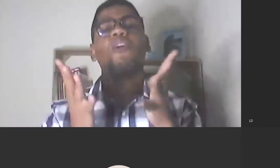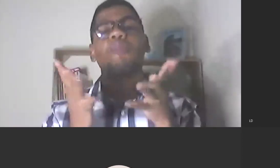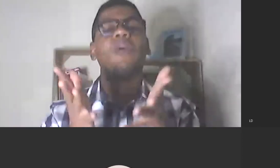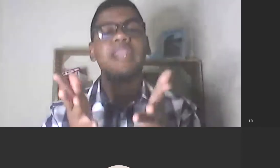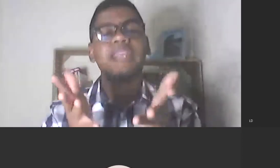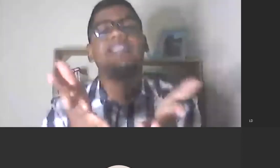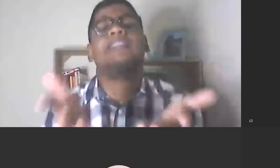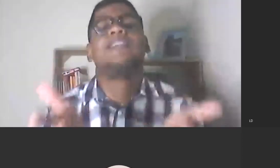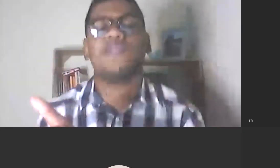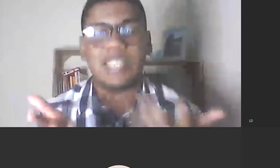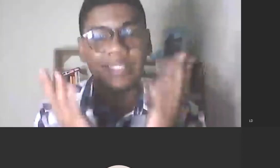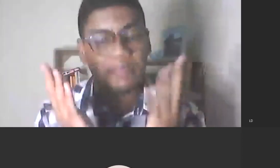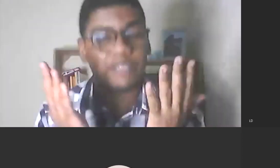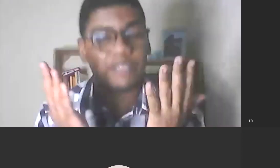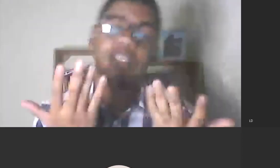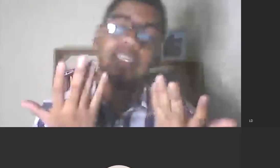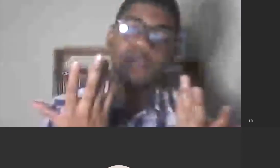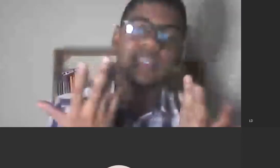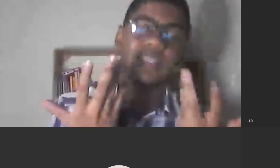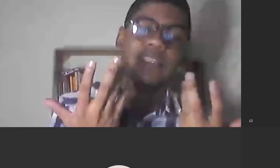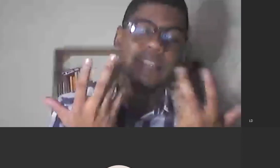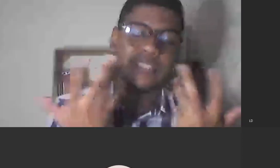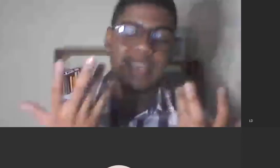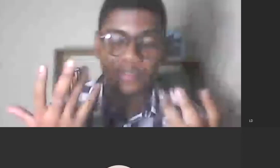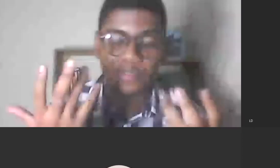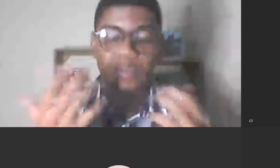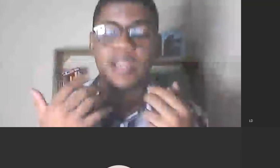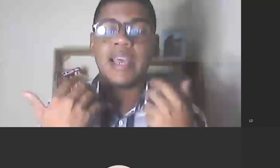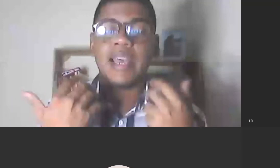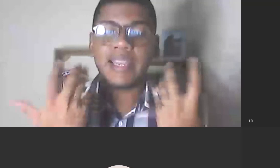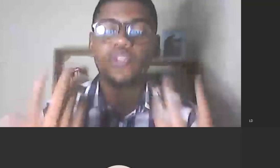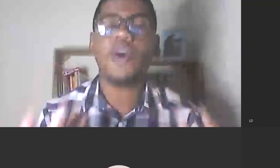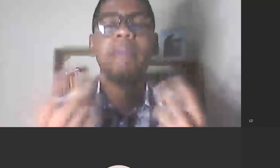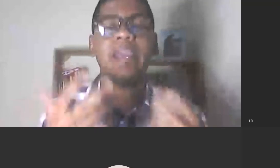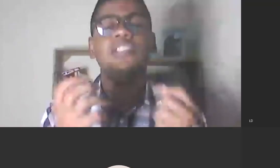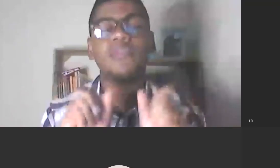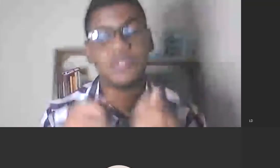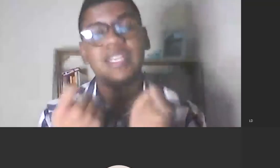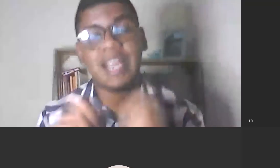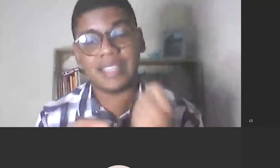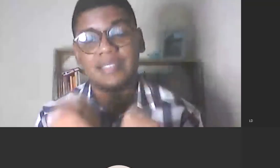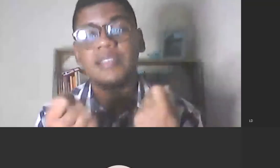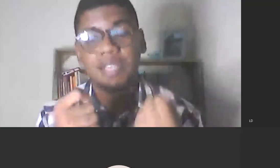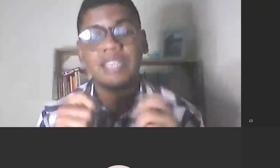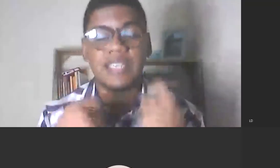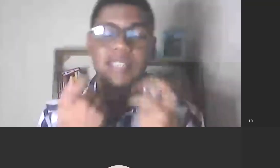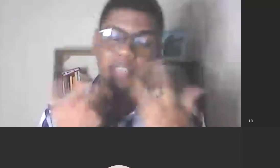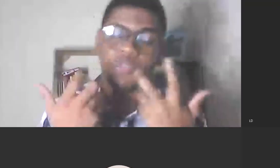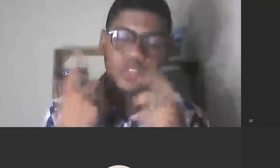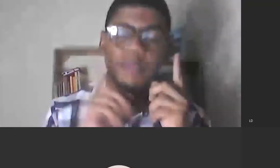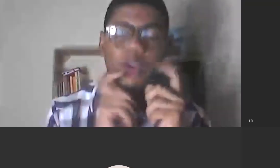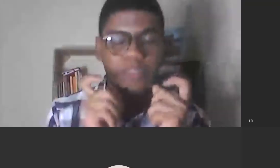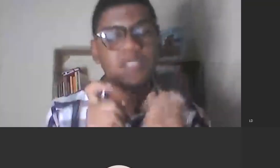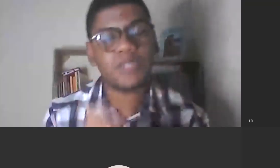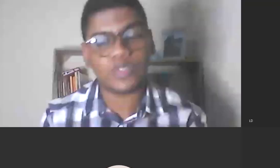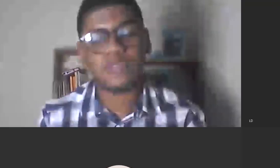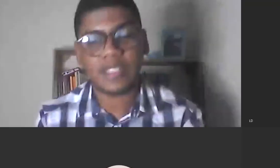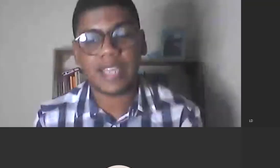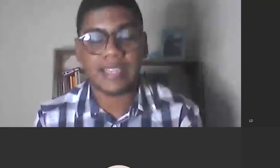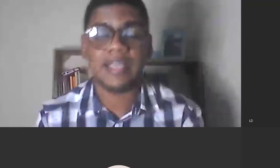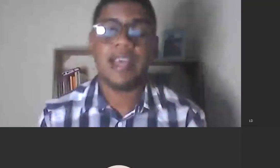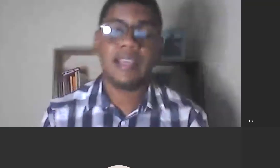mas o meu foco maior nessas traduções, principalmente dessa música, nesse caso, era somente os sinais. Eu trouxe também